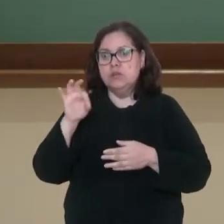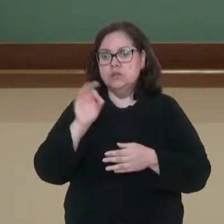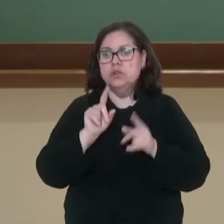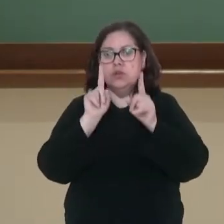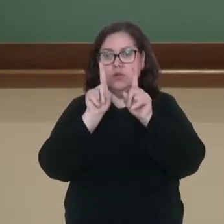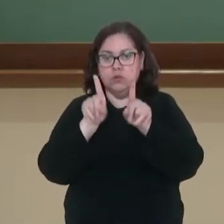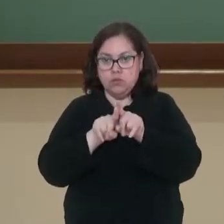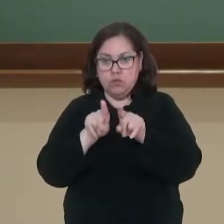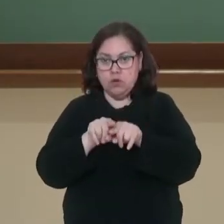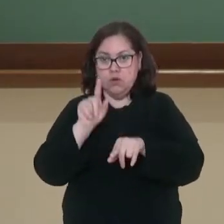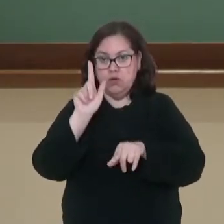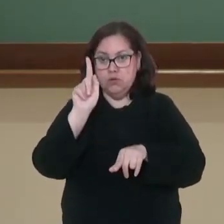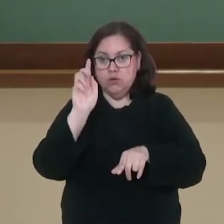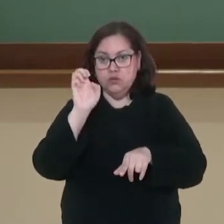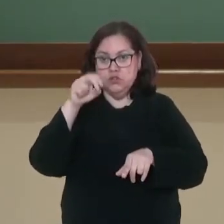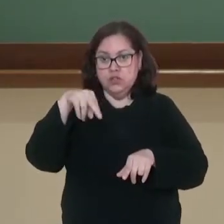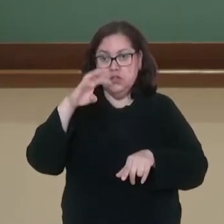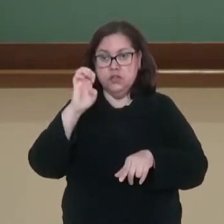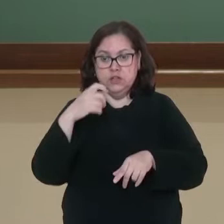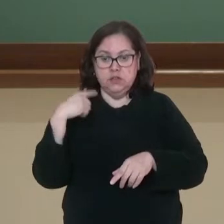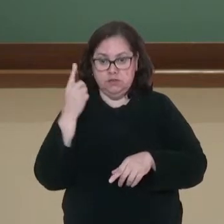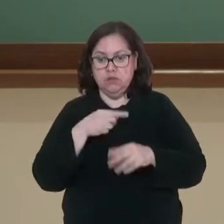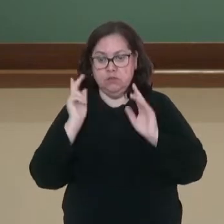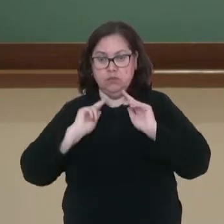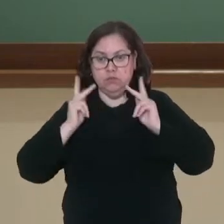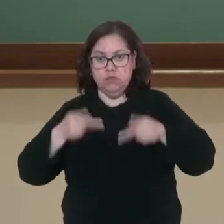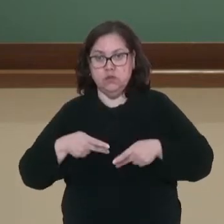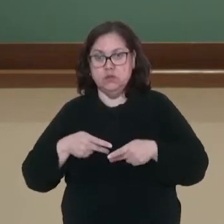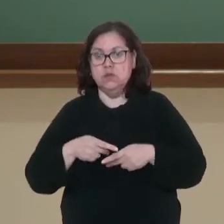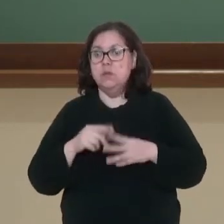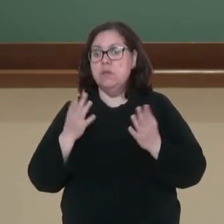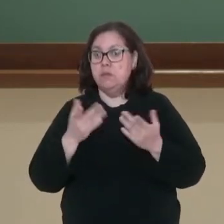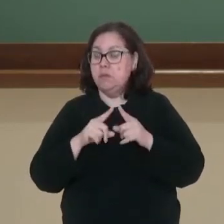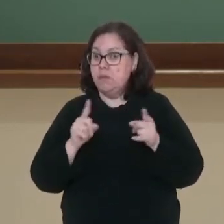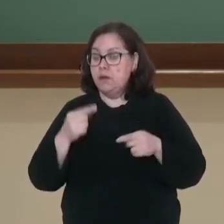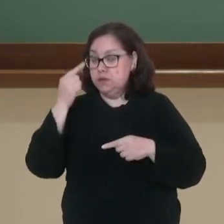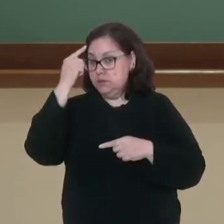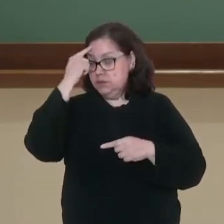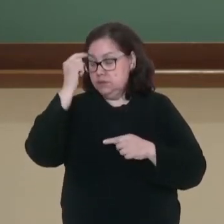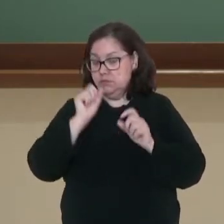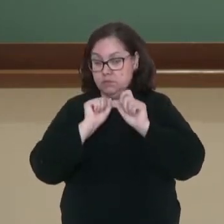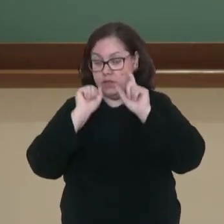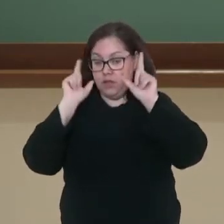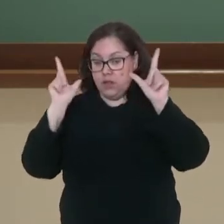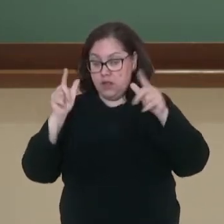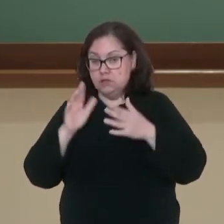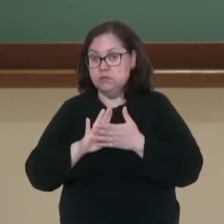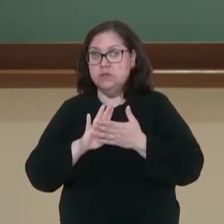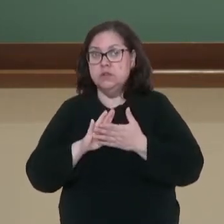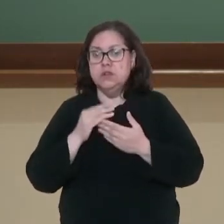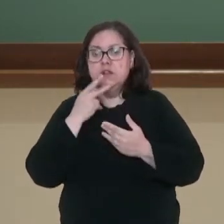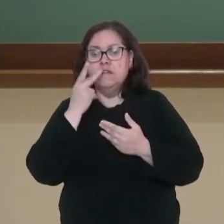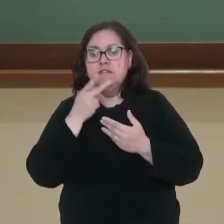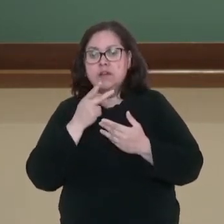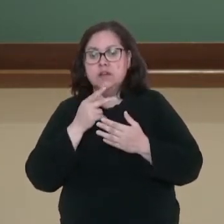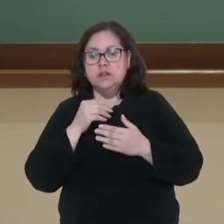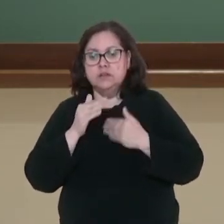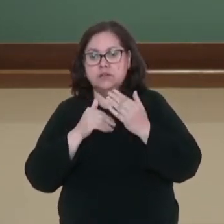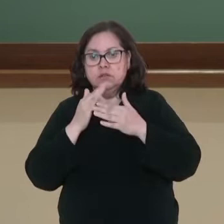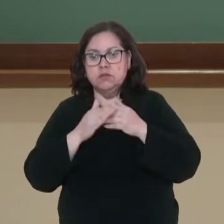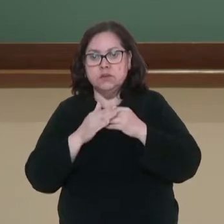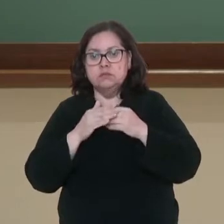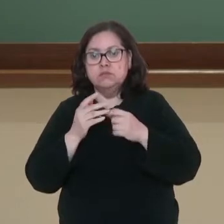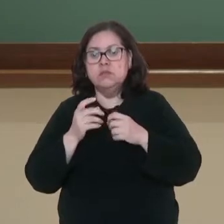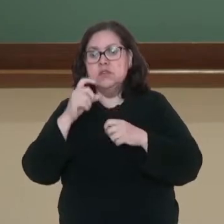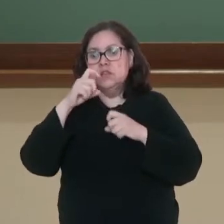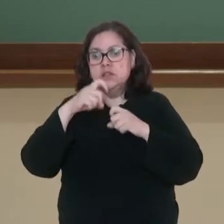gene, mas segue a mesma lógica. Tá? A lógica da genética na questão ali, quando a gente fala em reprodução